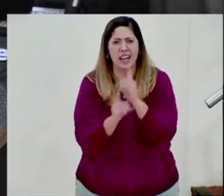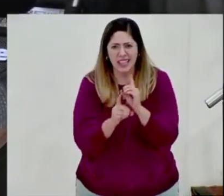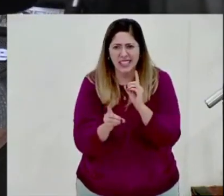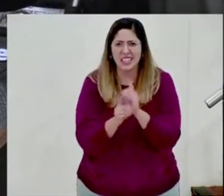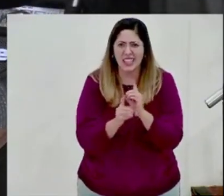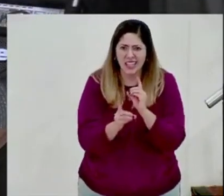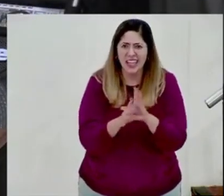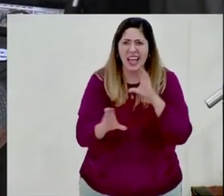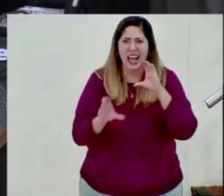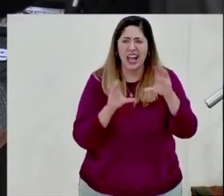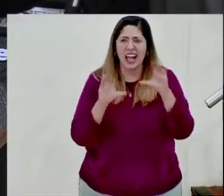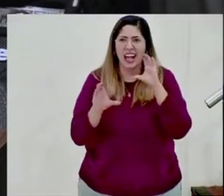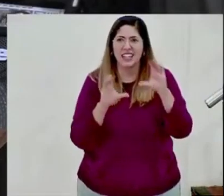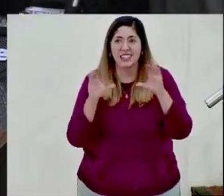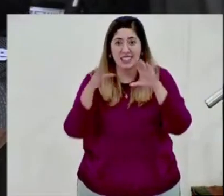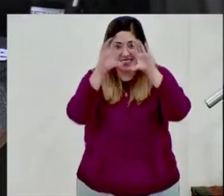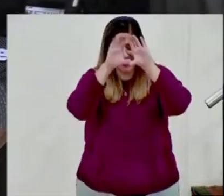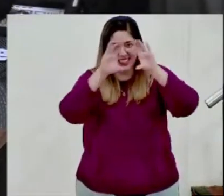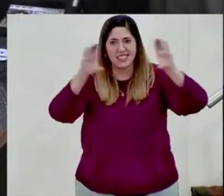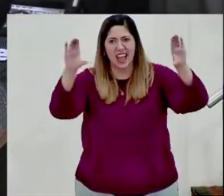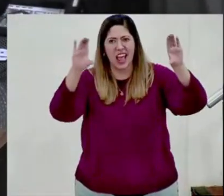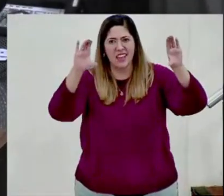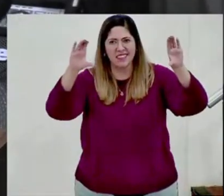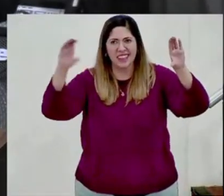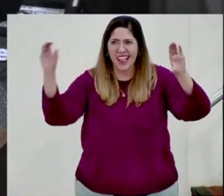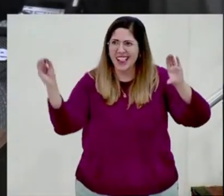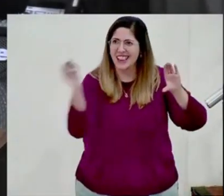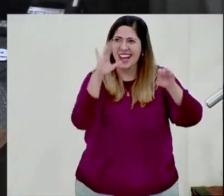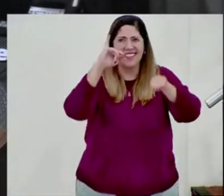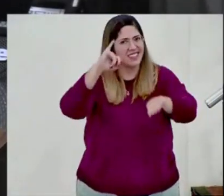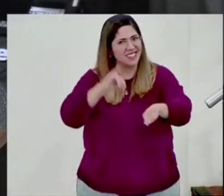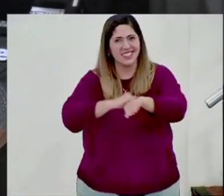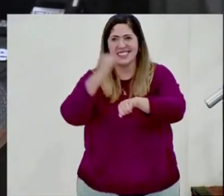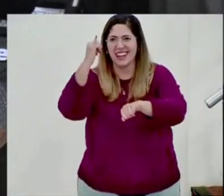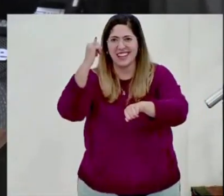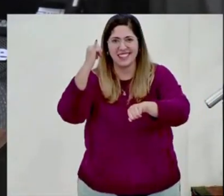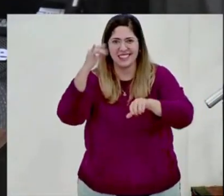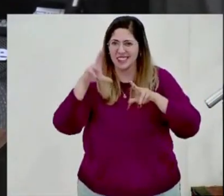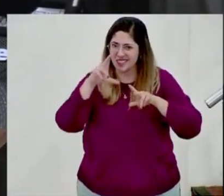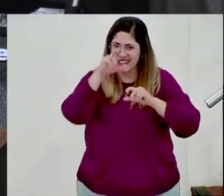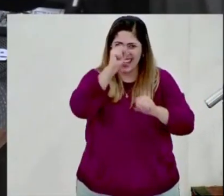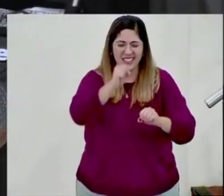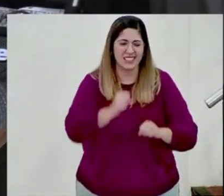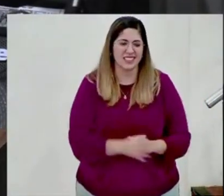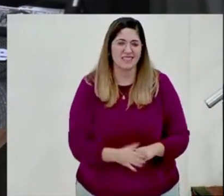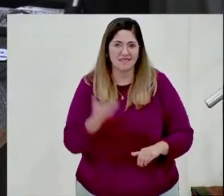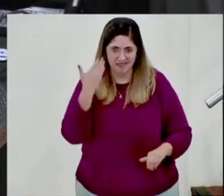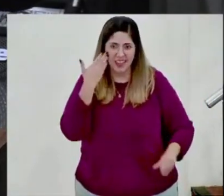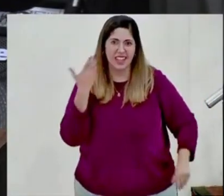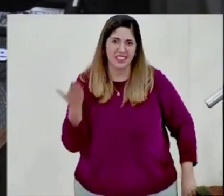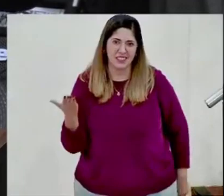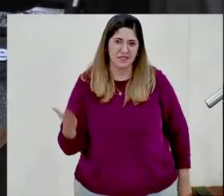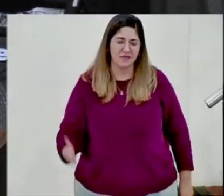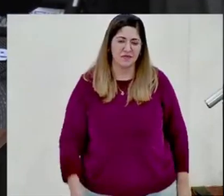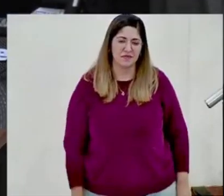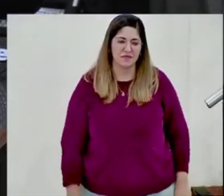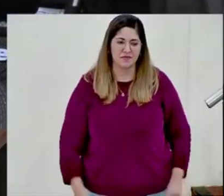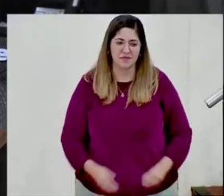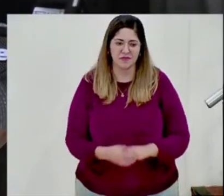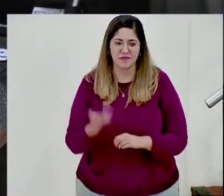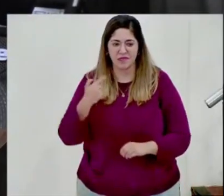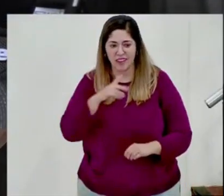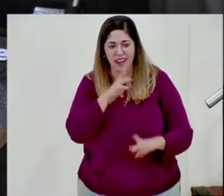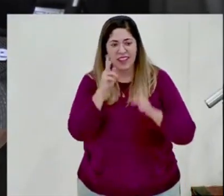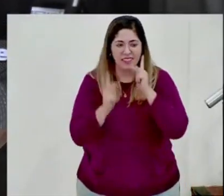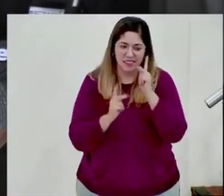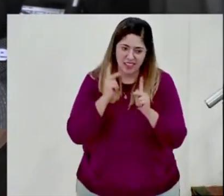Nova Jerusalém, para dizer que Deus é o nosso refúgio. Você consegue entender isso? É disso que nós estamos falando, é isso que nós